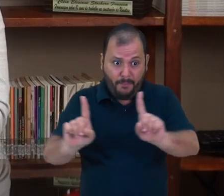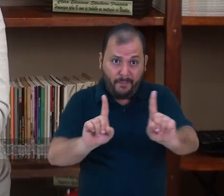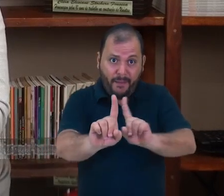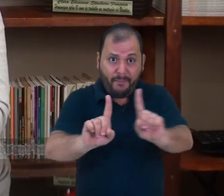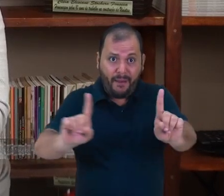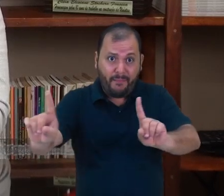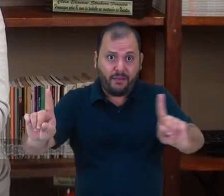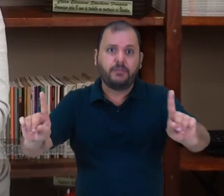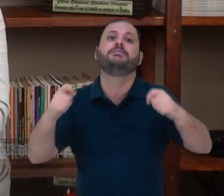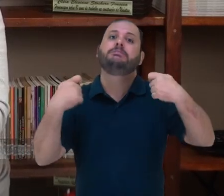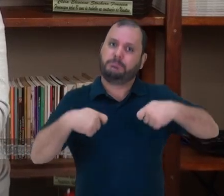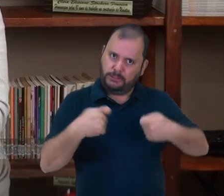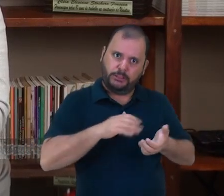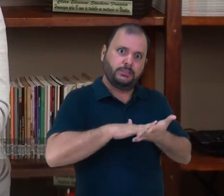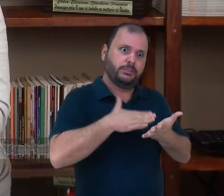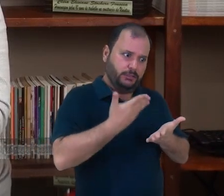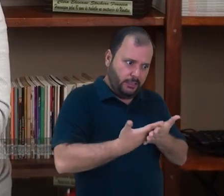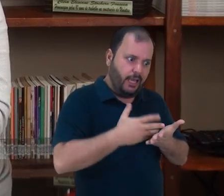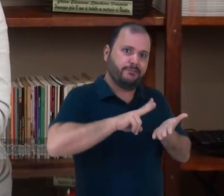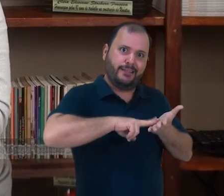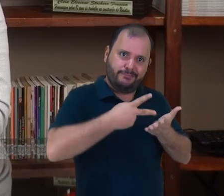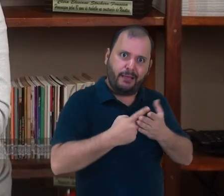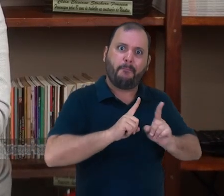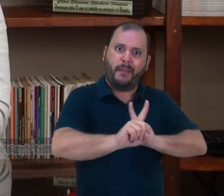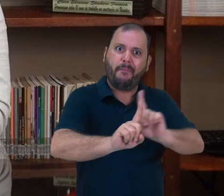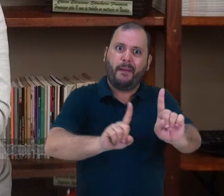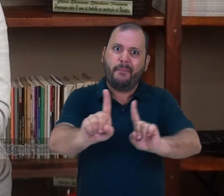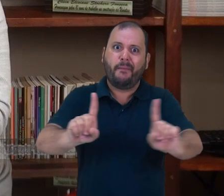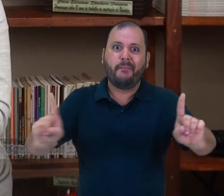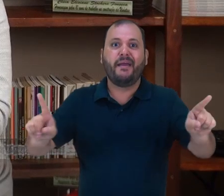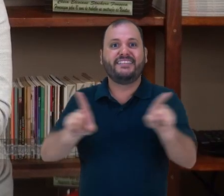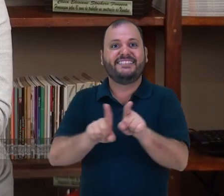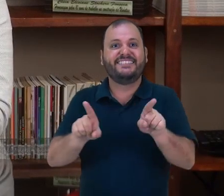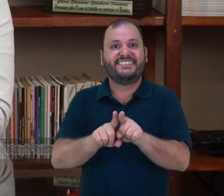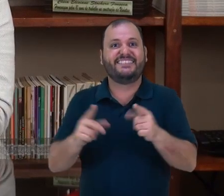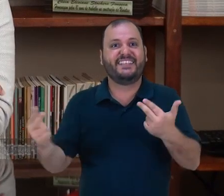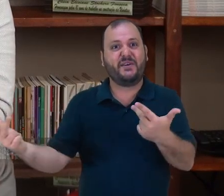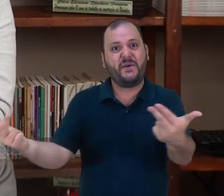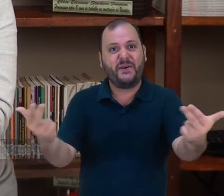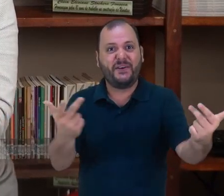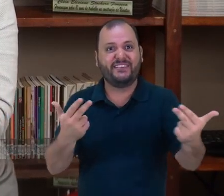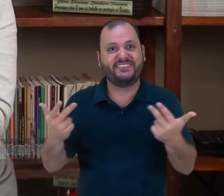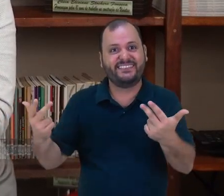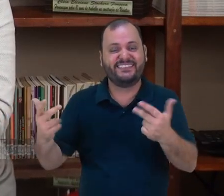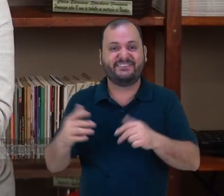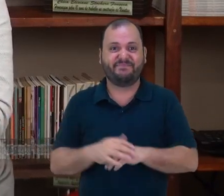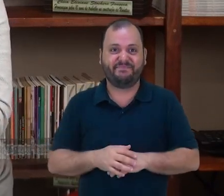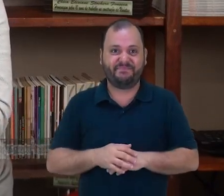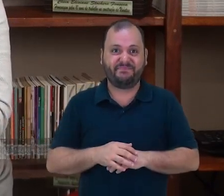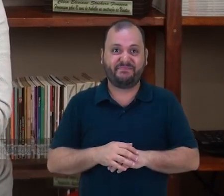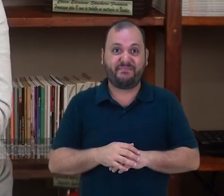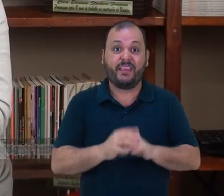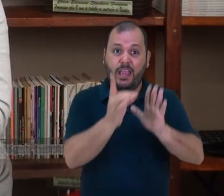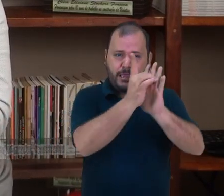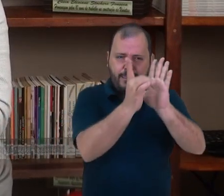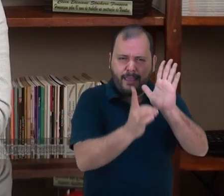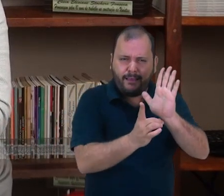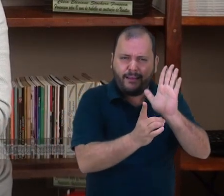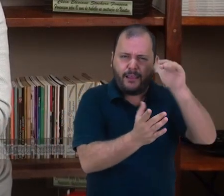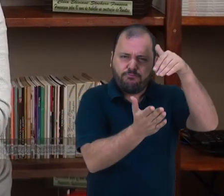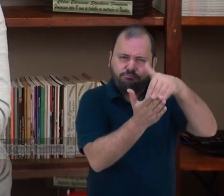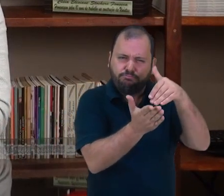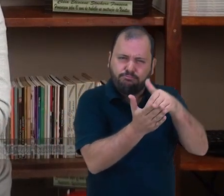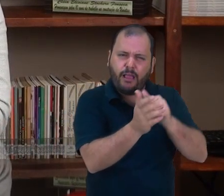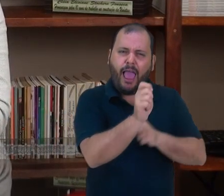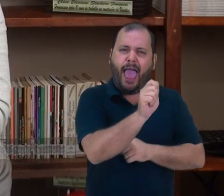espaços de trabalho se abrem para este profissional. Inclusive no decreto, nas disposições finais,